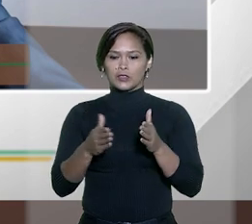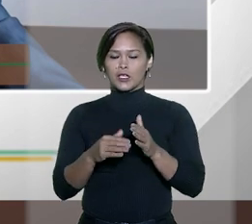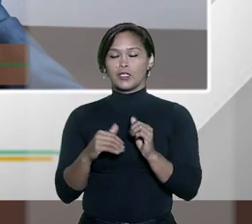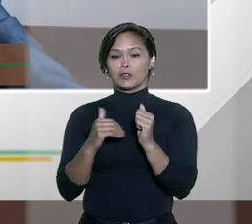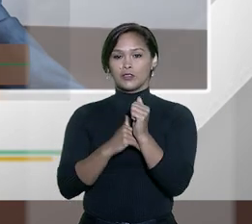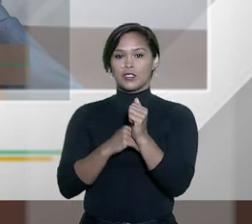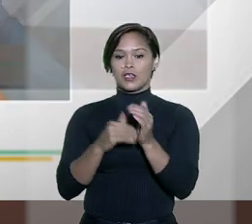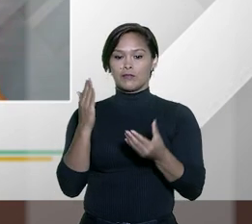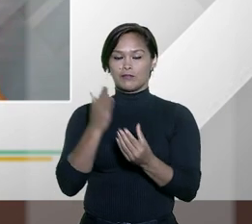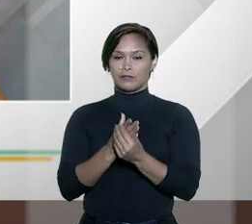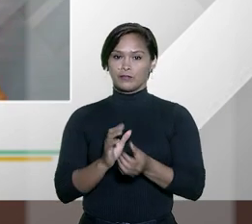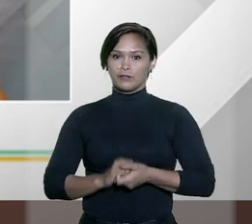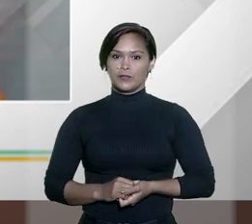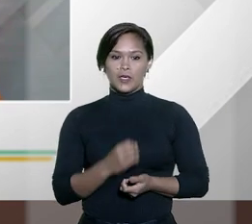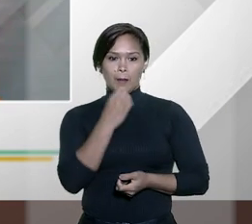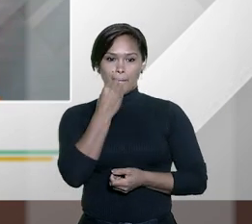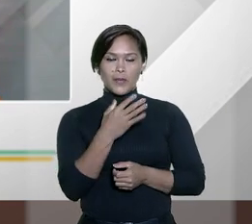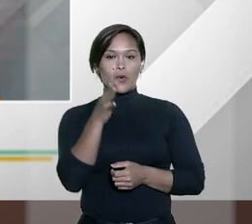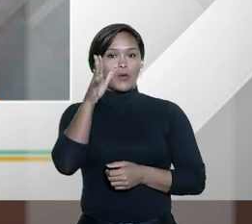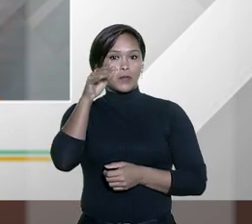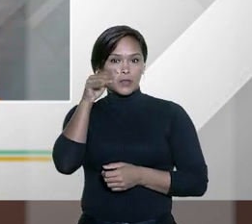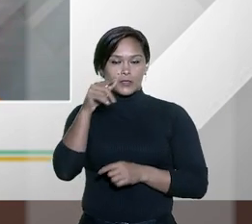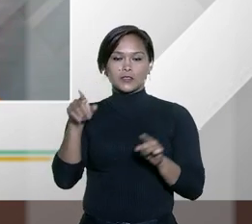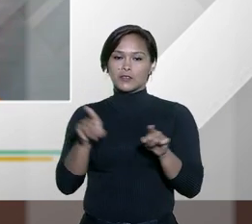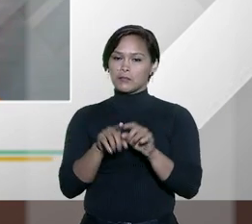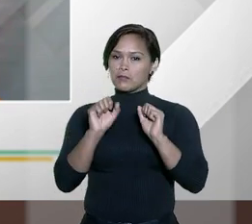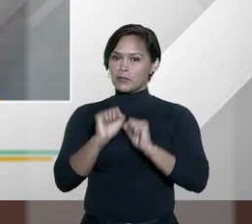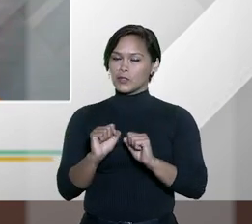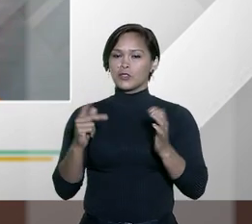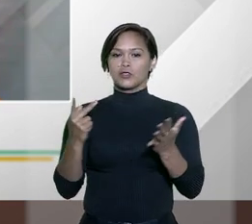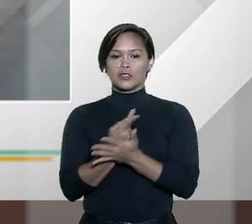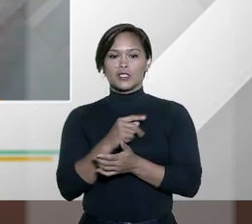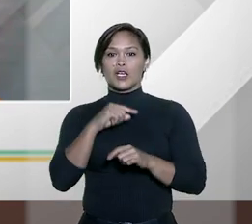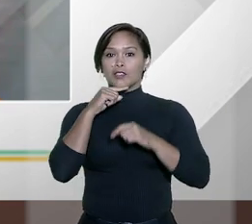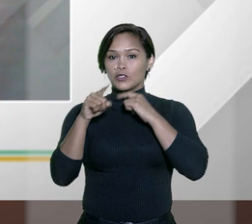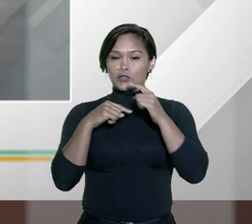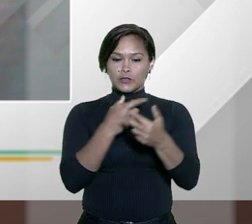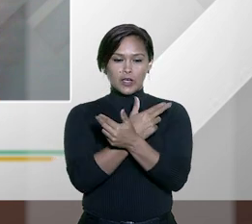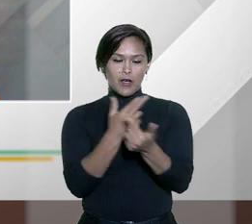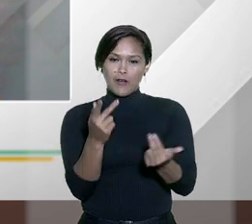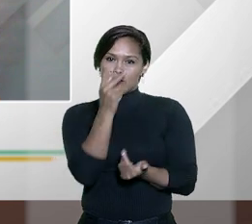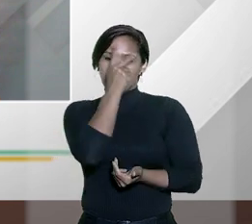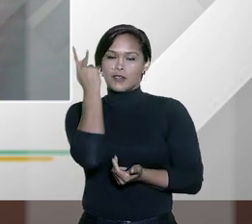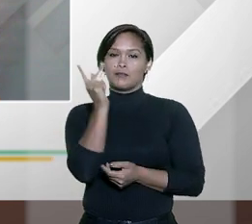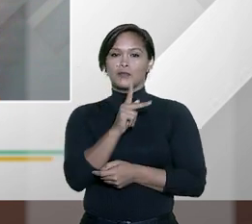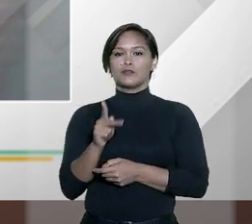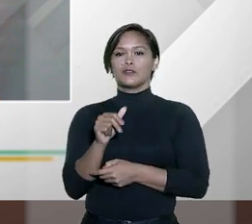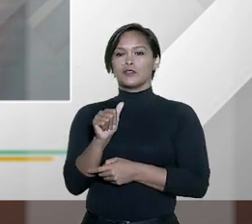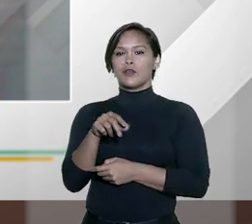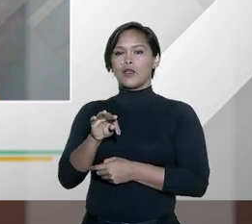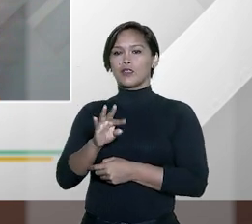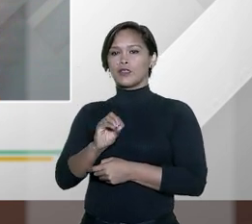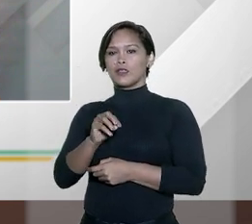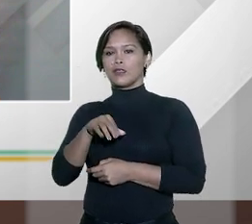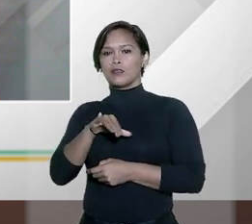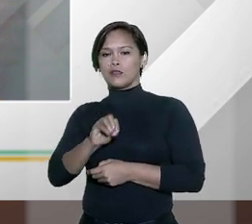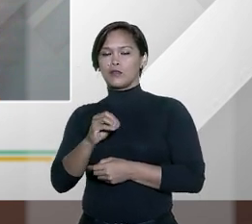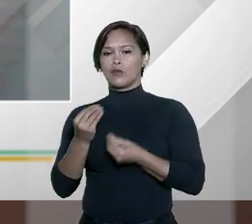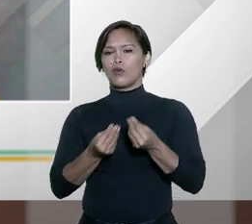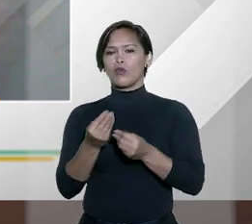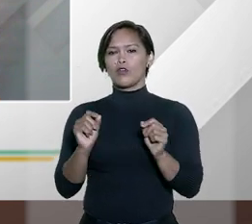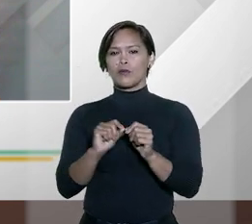sigilo processual. Bom, e uma curiosidade, né, que também pode ser a dúvida de muita gente, professor Antônio, como